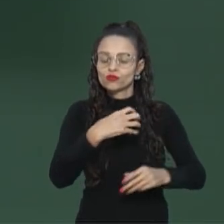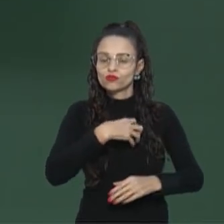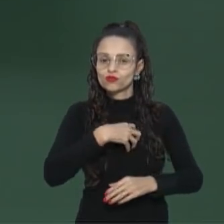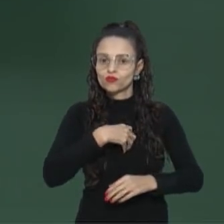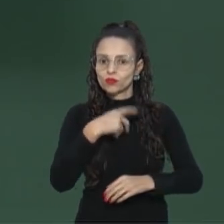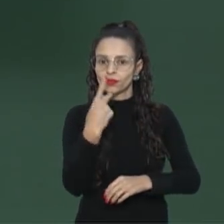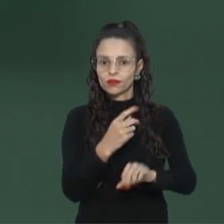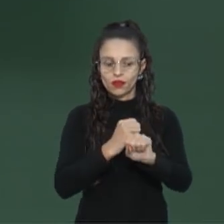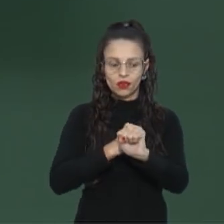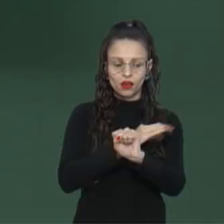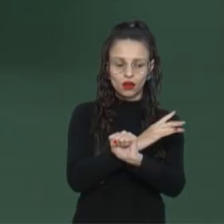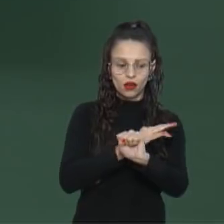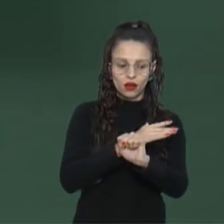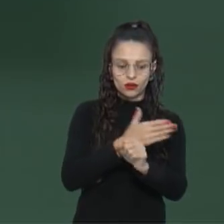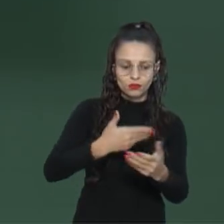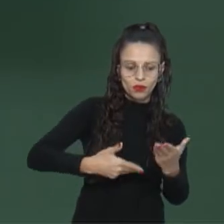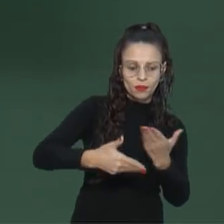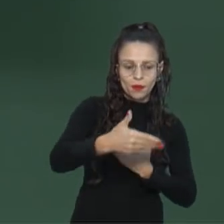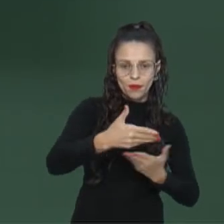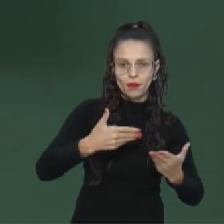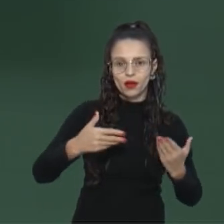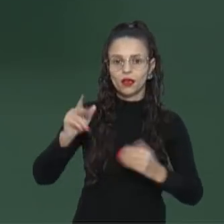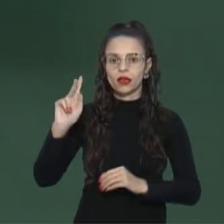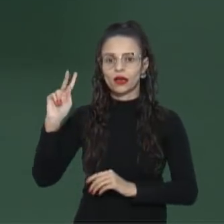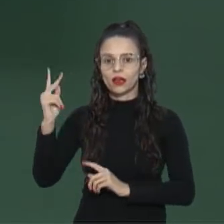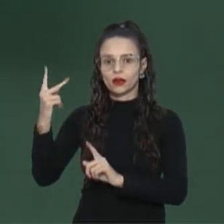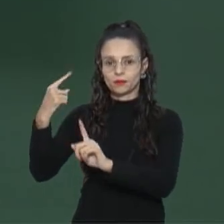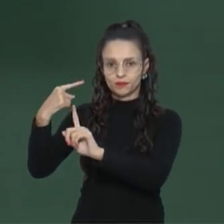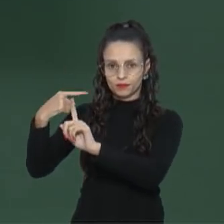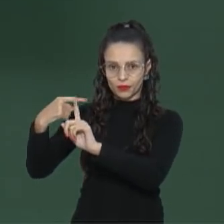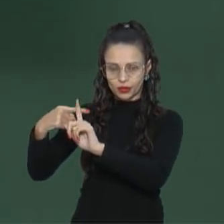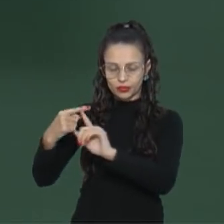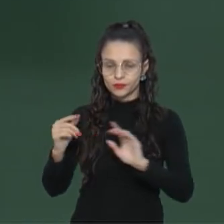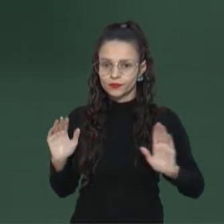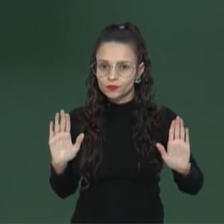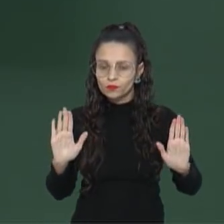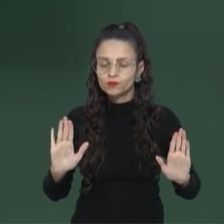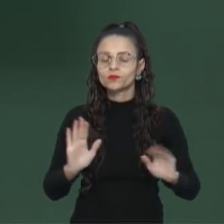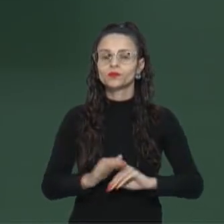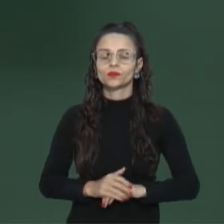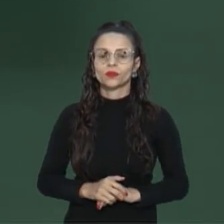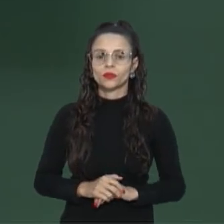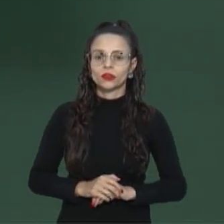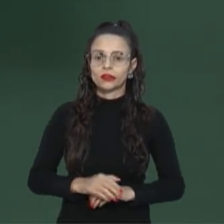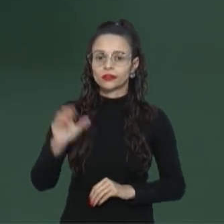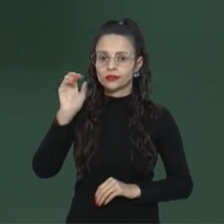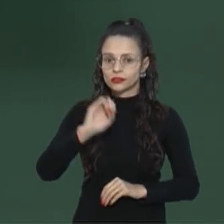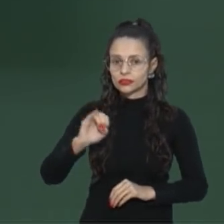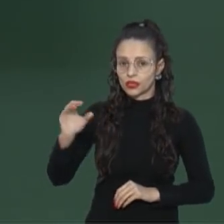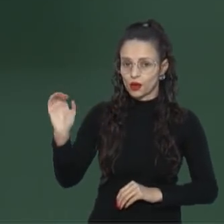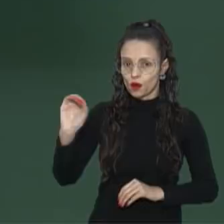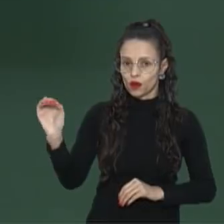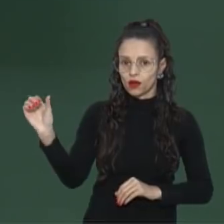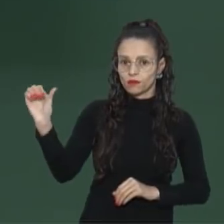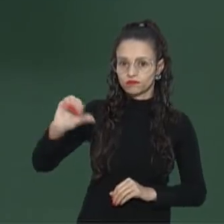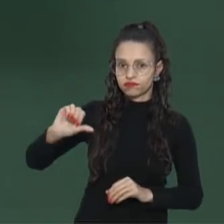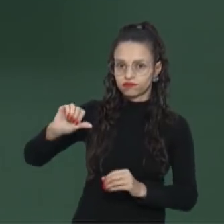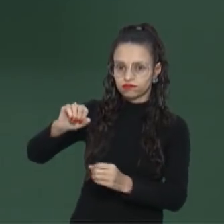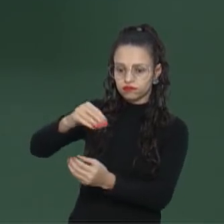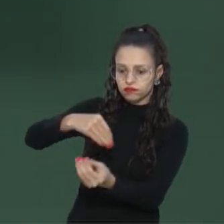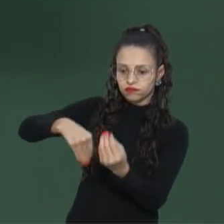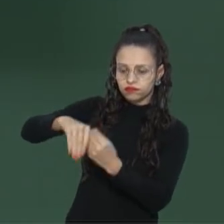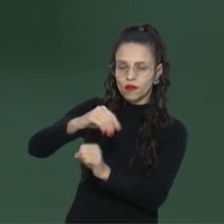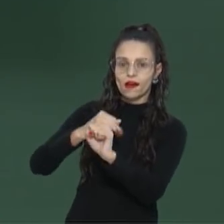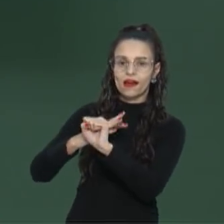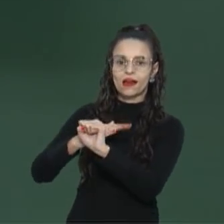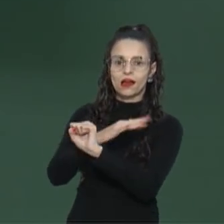interagir com o H+. Quando ele for colocado numa solução ácida, que tem muito